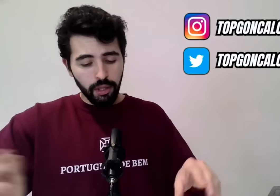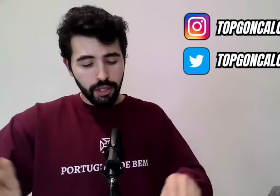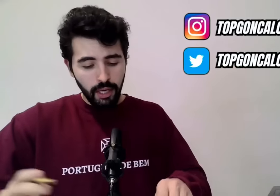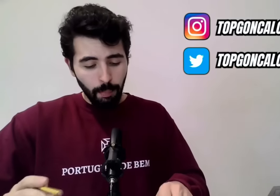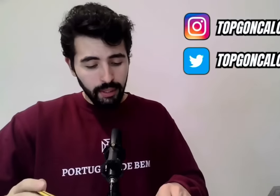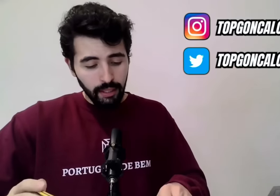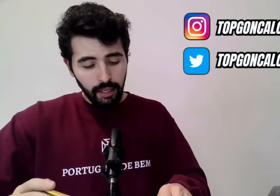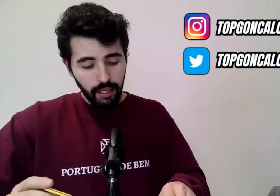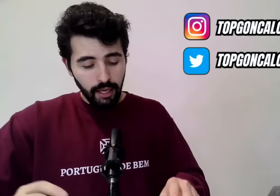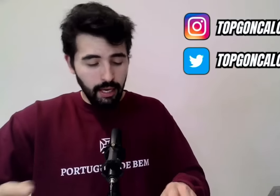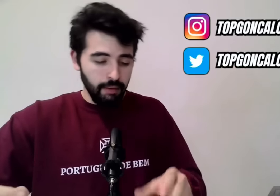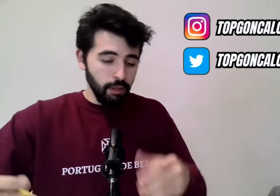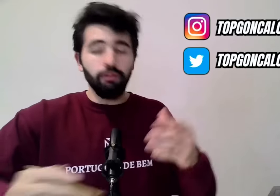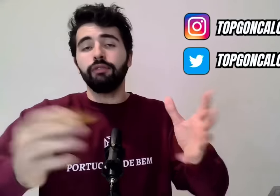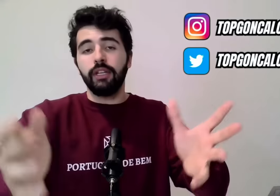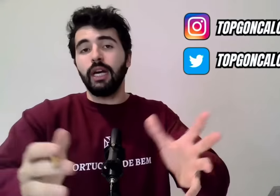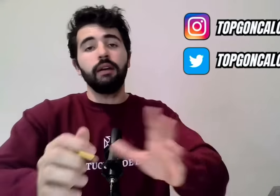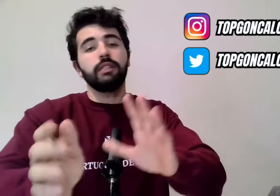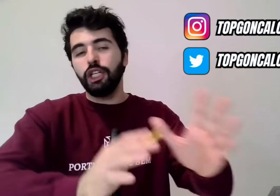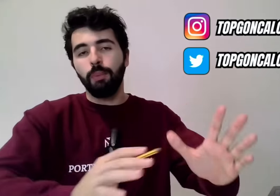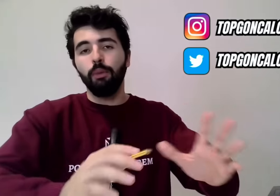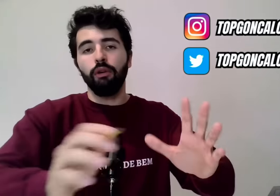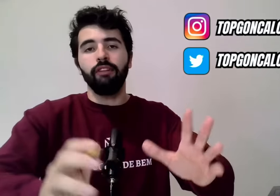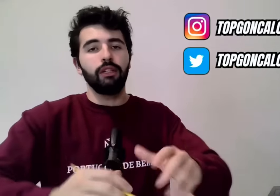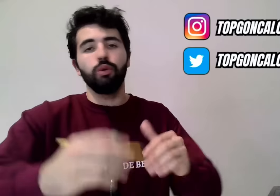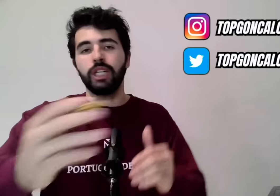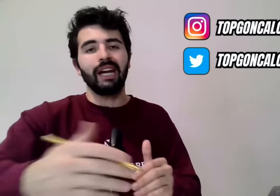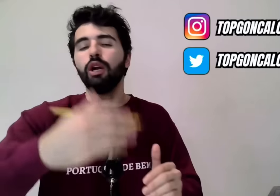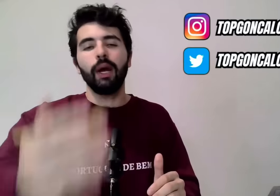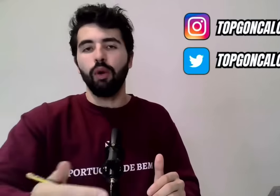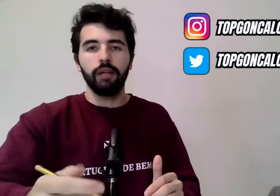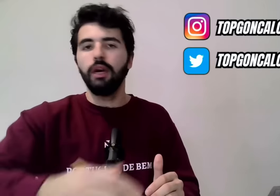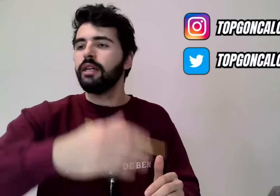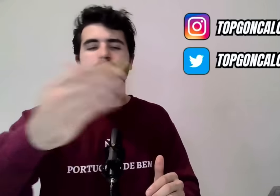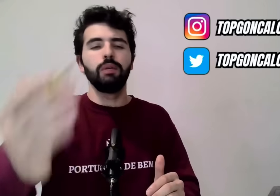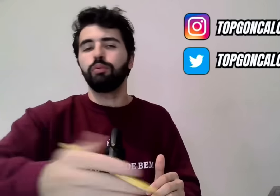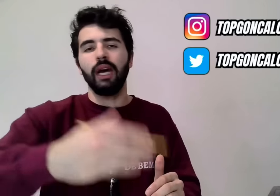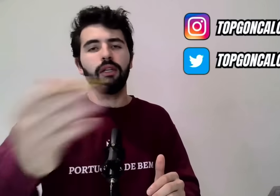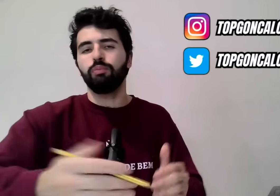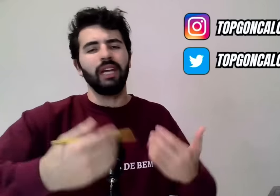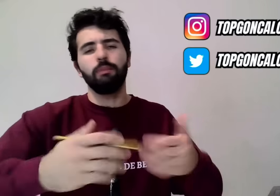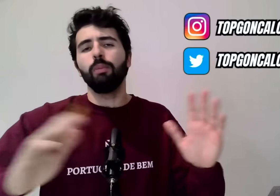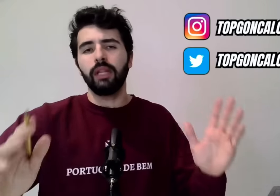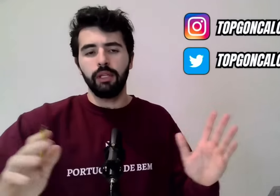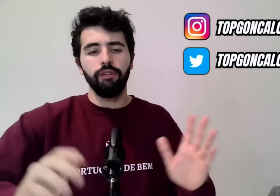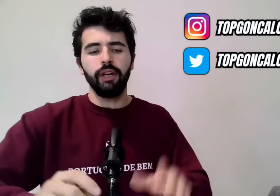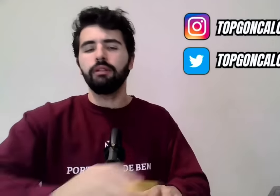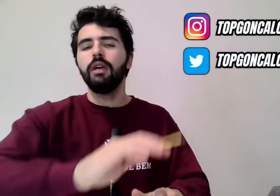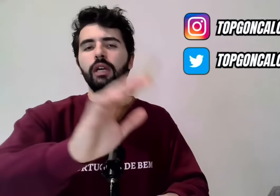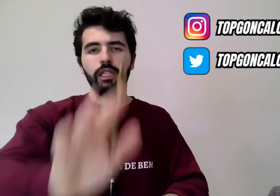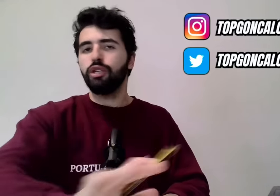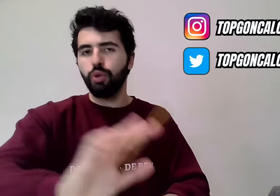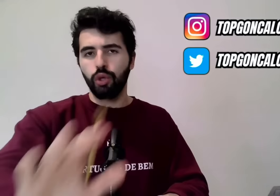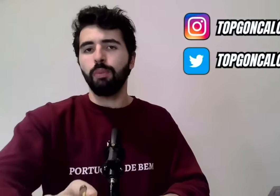depois a partir daqui eh e volto a frisar sem desprimor ao facto de eu achar que não é correto sendo Deputado não Deputado é completamente indiferente